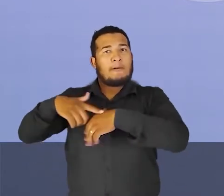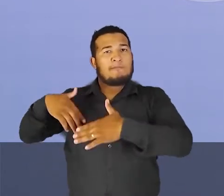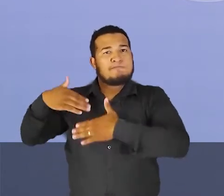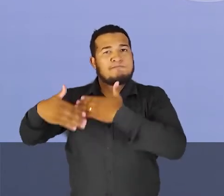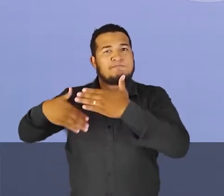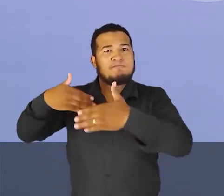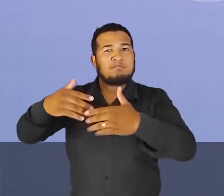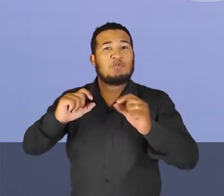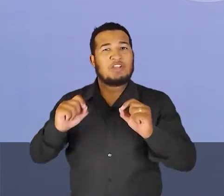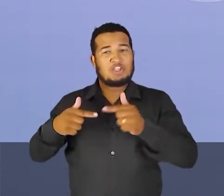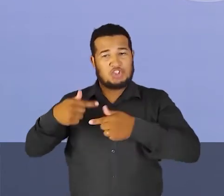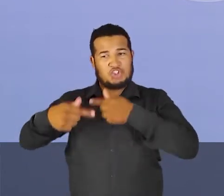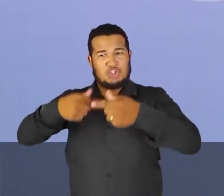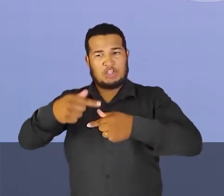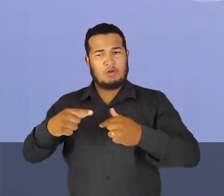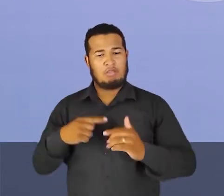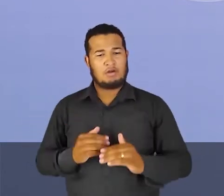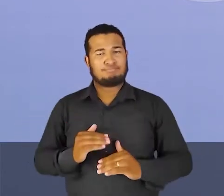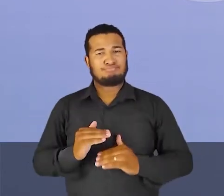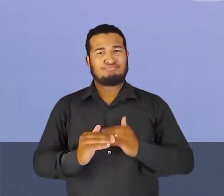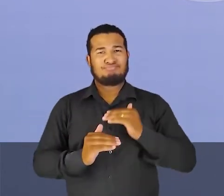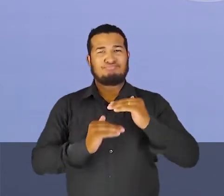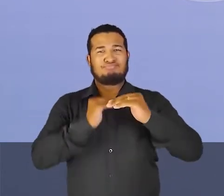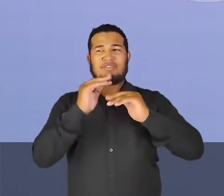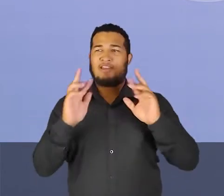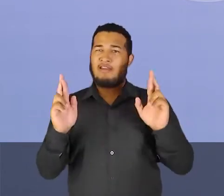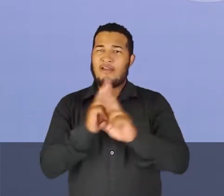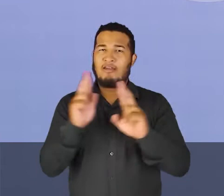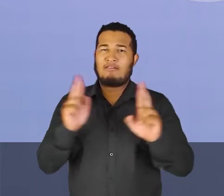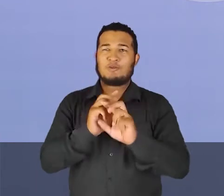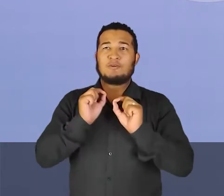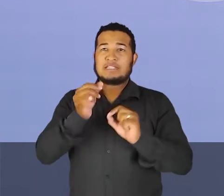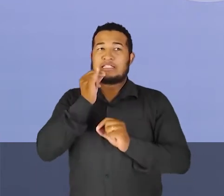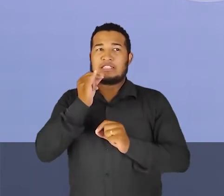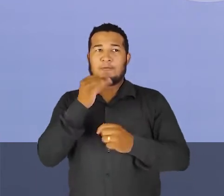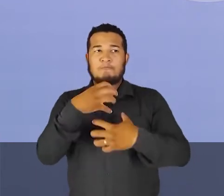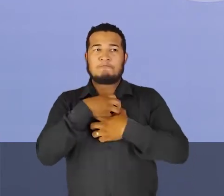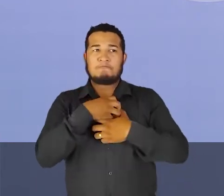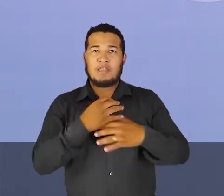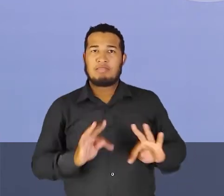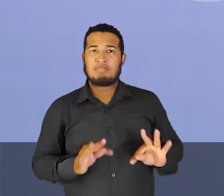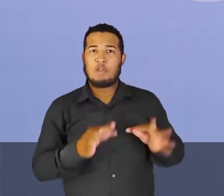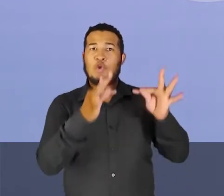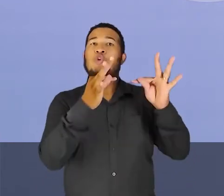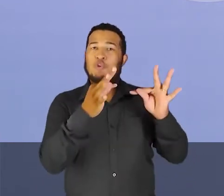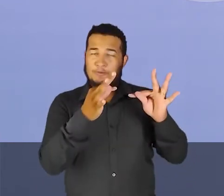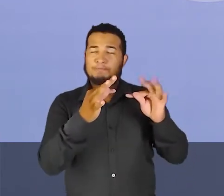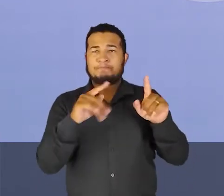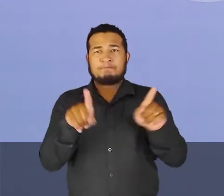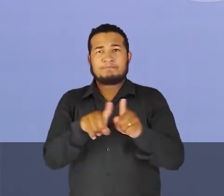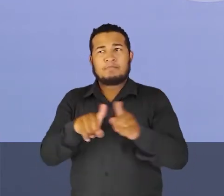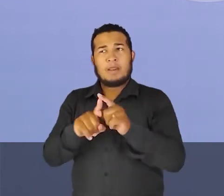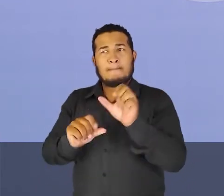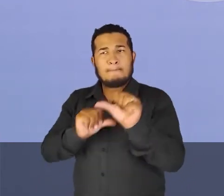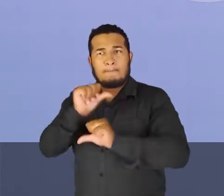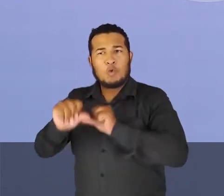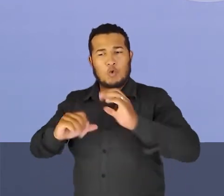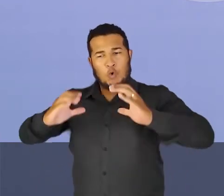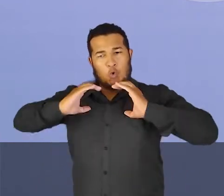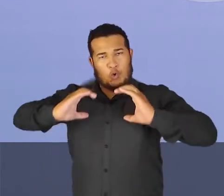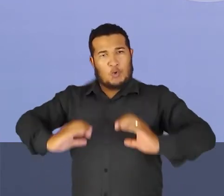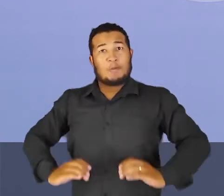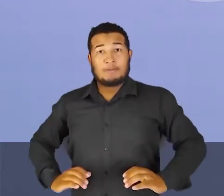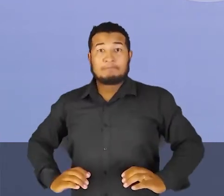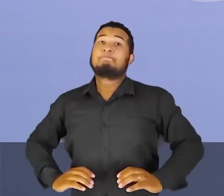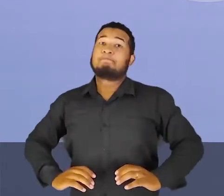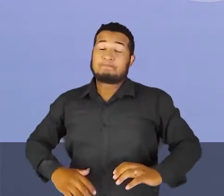do tempo, as gerações foram evoluindo, foram se relacionando, por exemplo, com a tecnologia, foram mudando seus